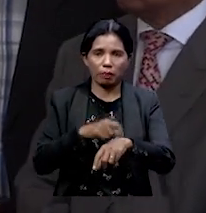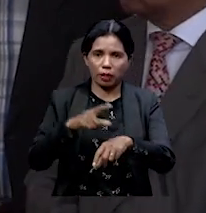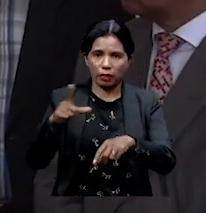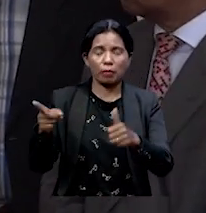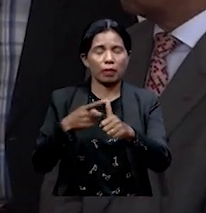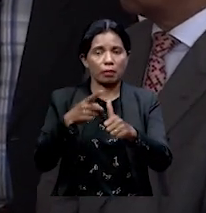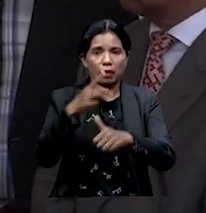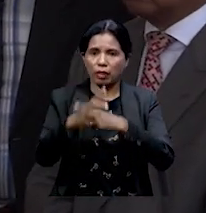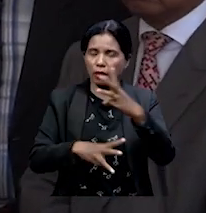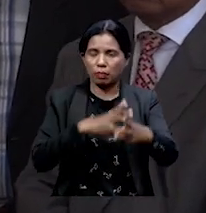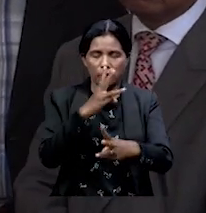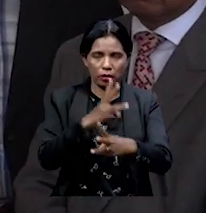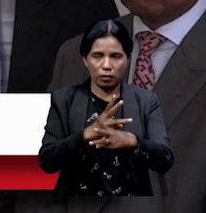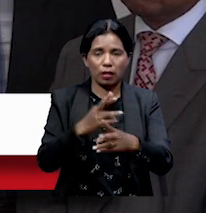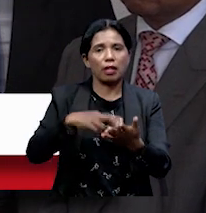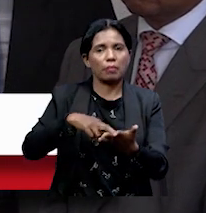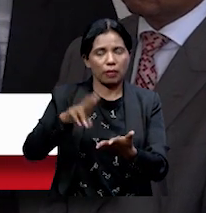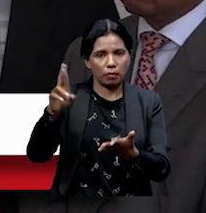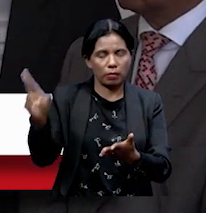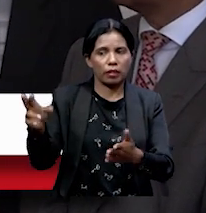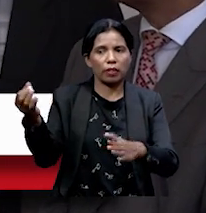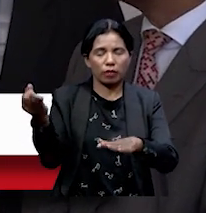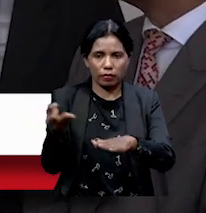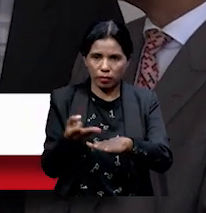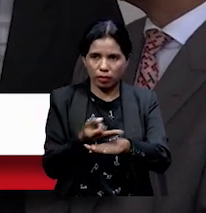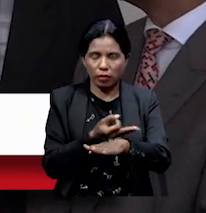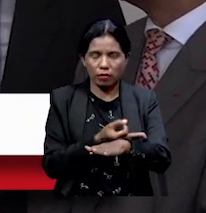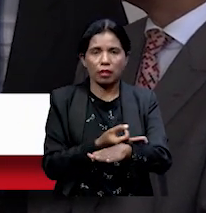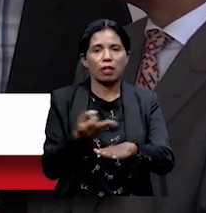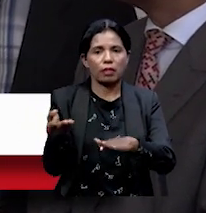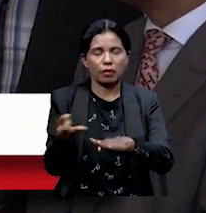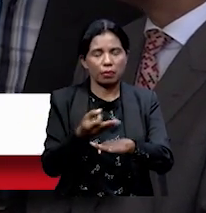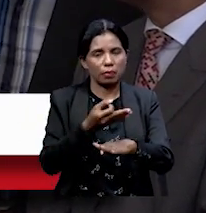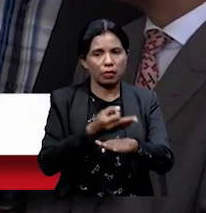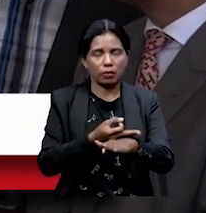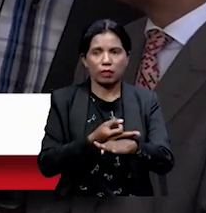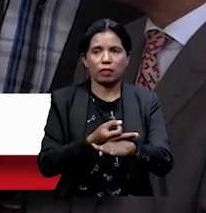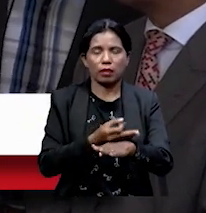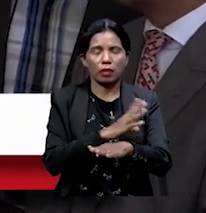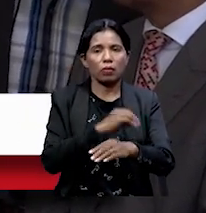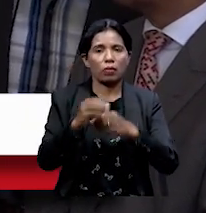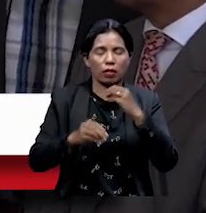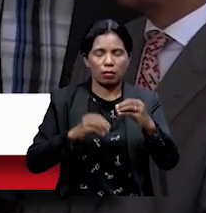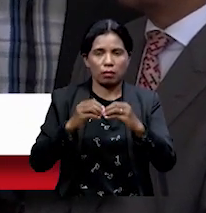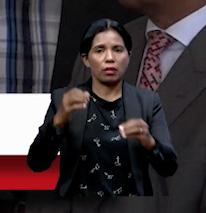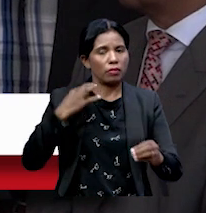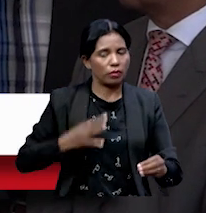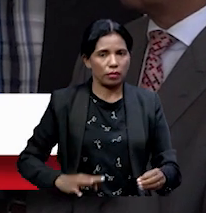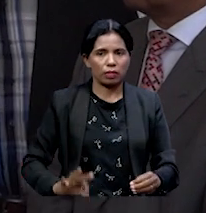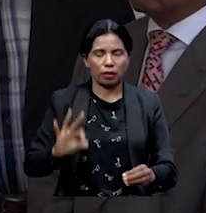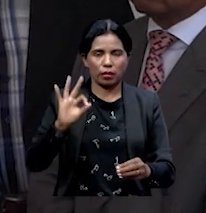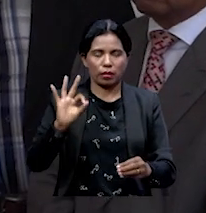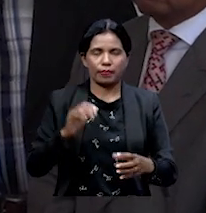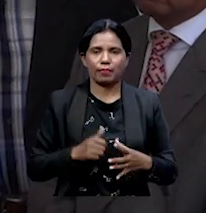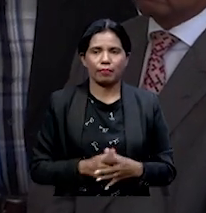do mundo a aprovar e a fazer próprio o documento sobre a fraternidade